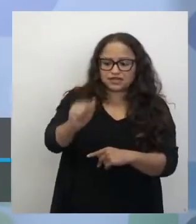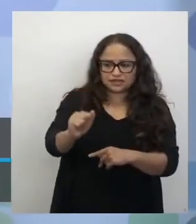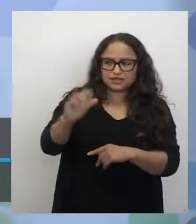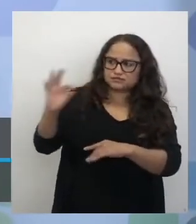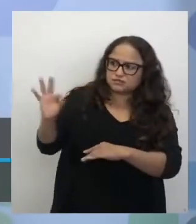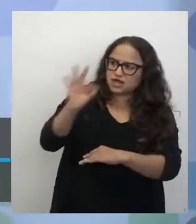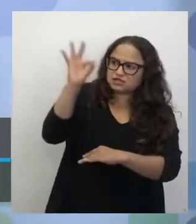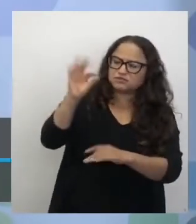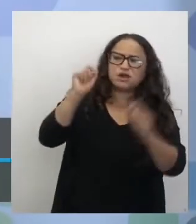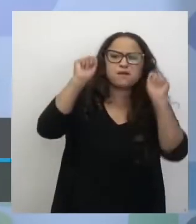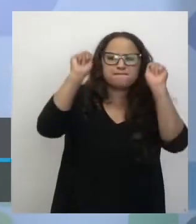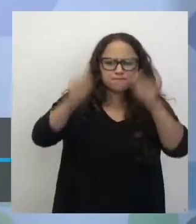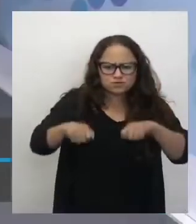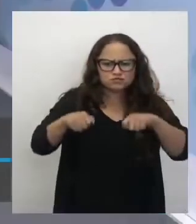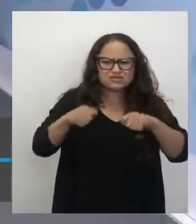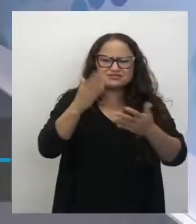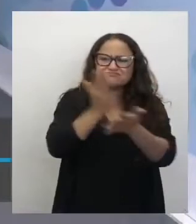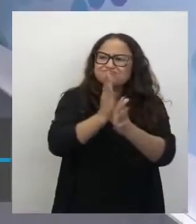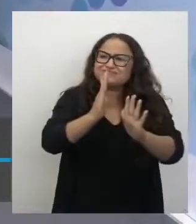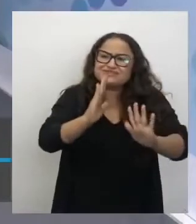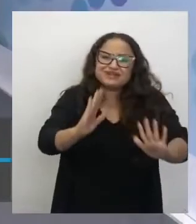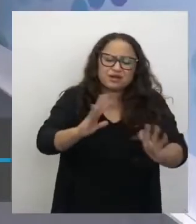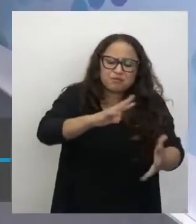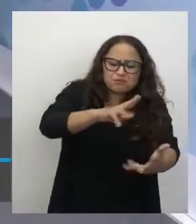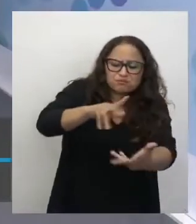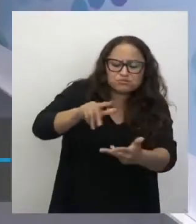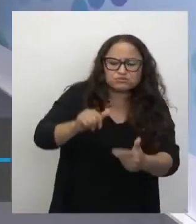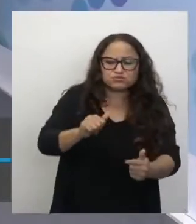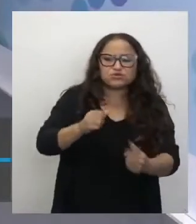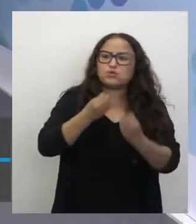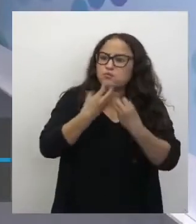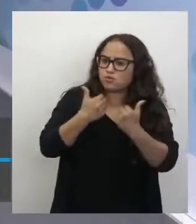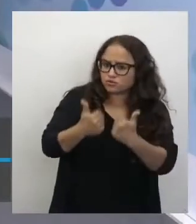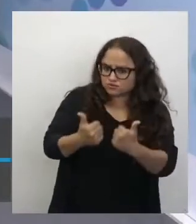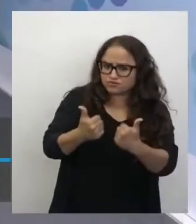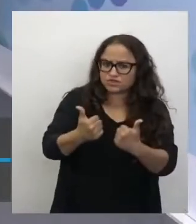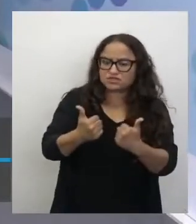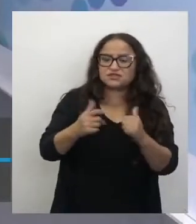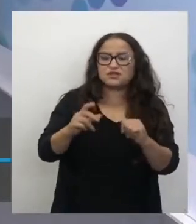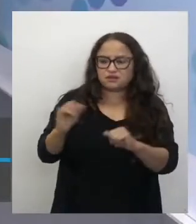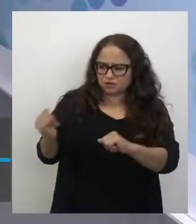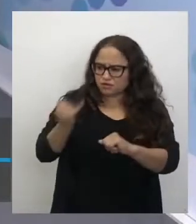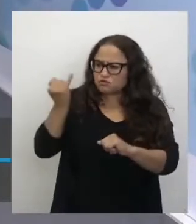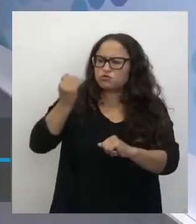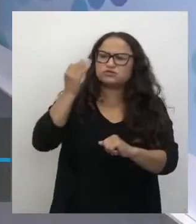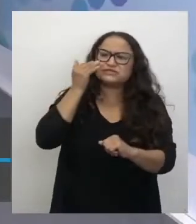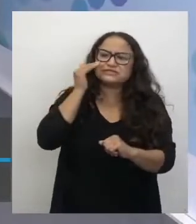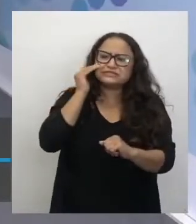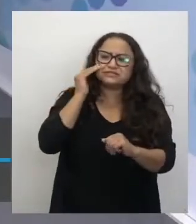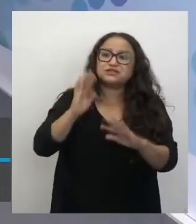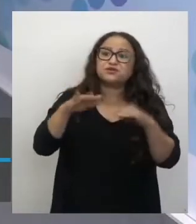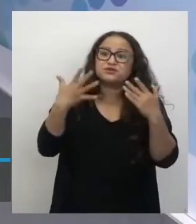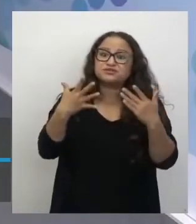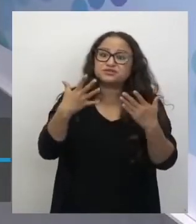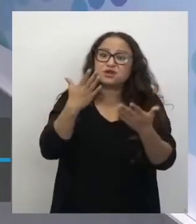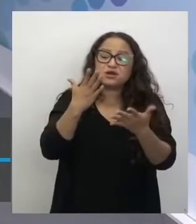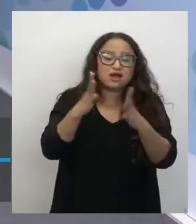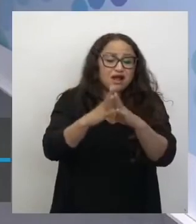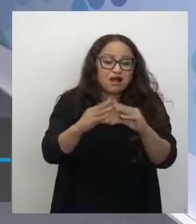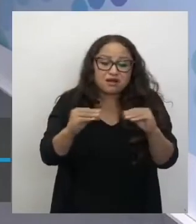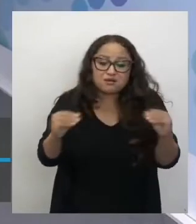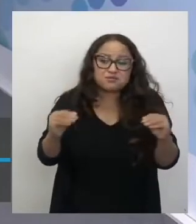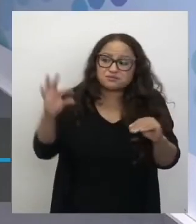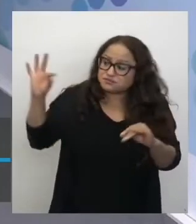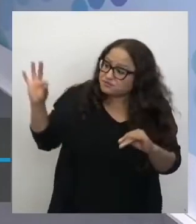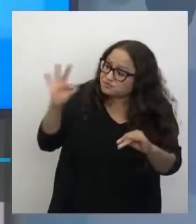possibilidades de extinção. Muito bom. Olha só, e é importante a gente entender o seguinte, que quando a gente está falando do desaparecimento das abelhas, a gente está falando